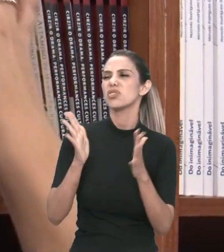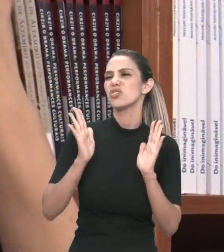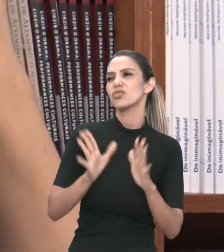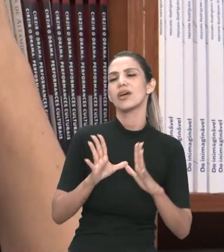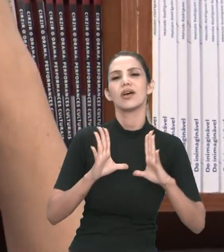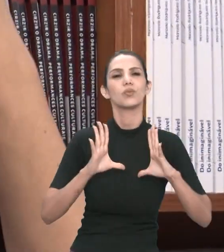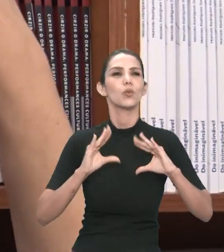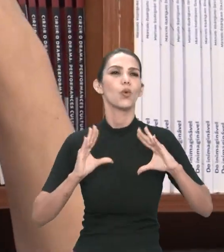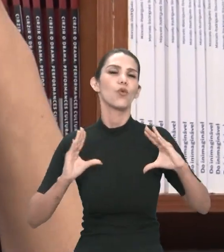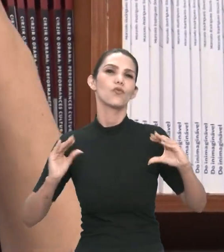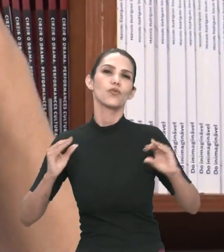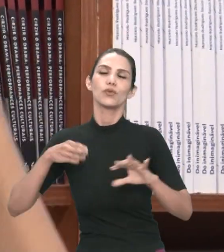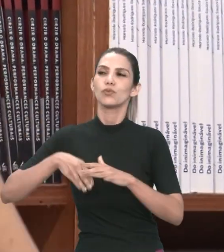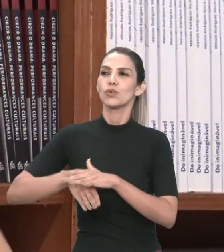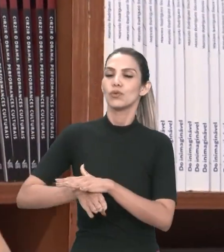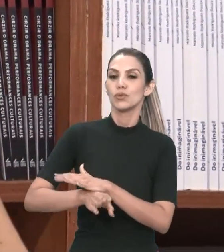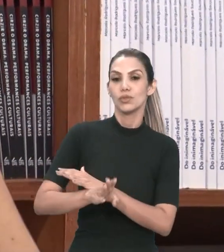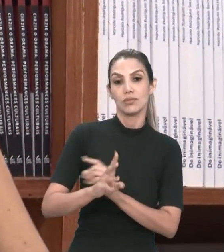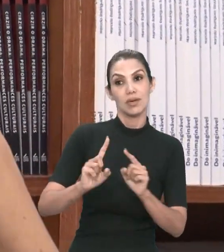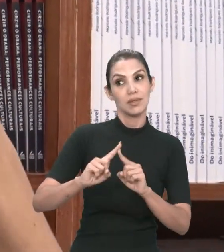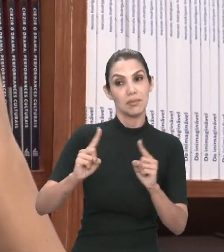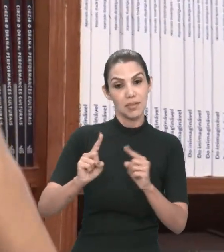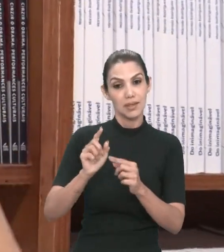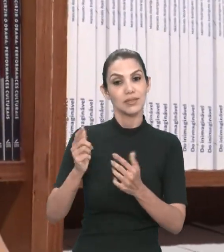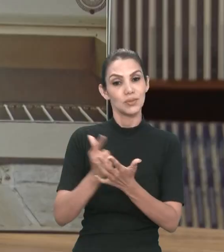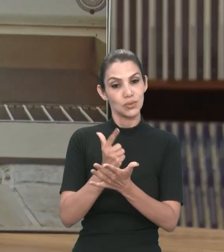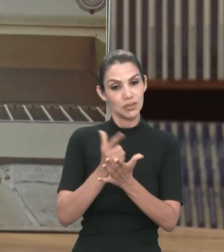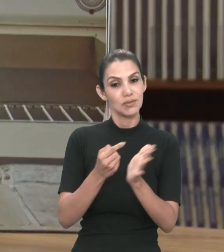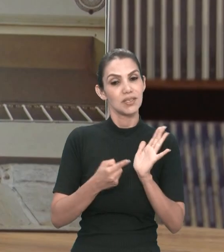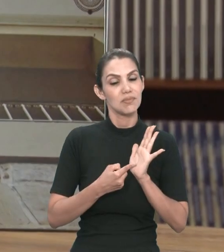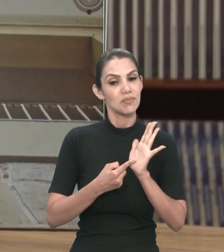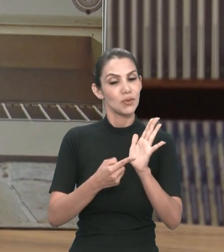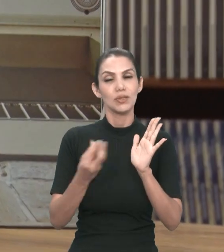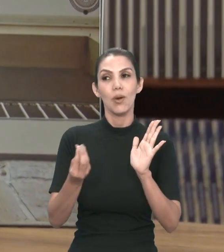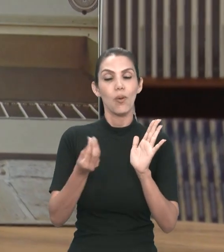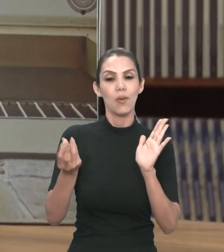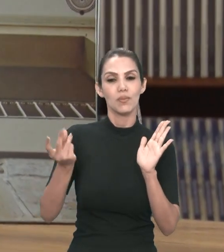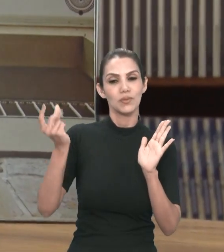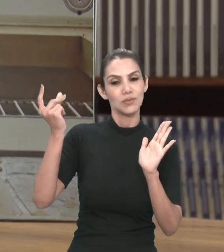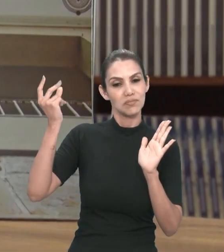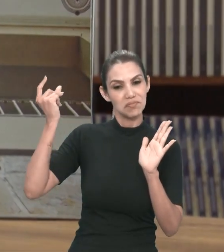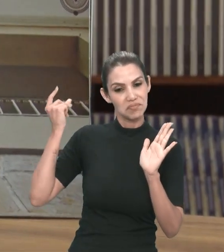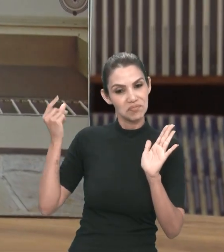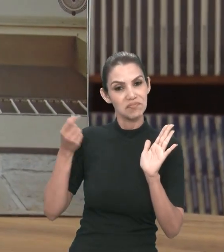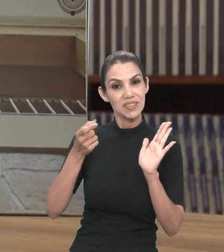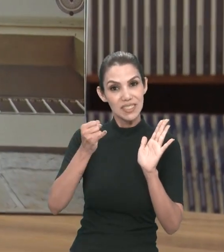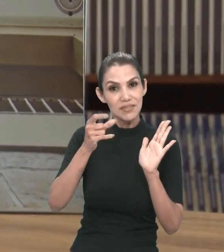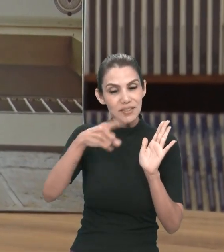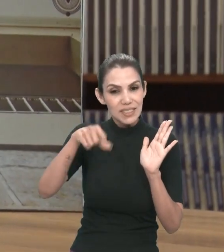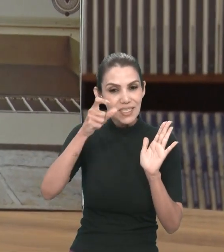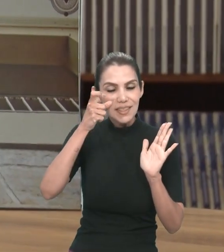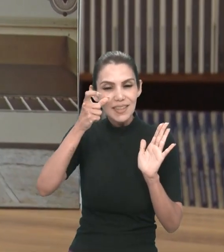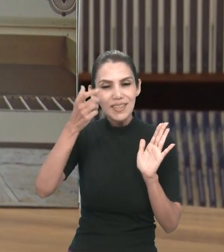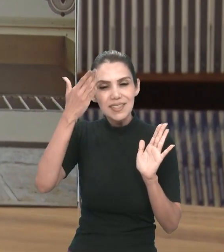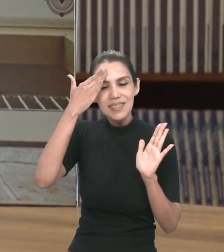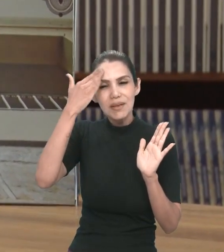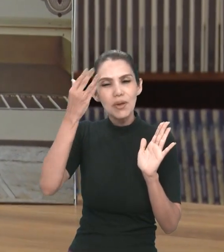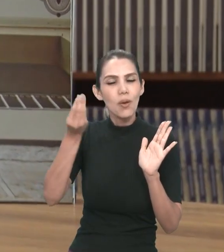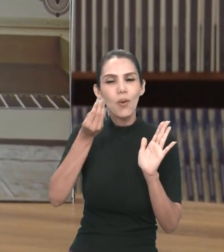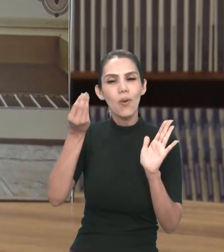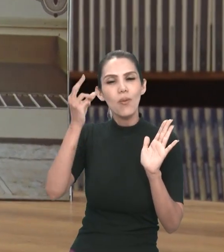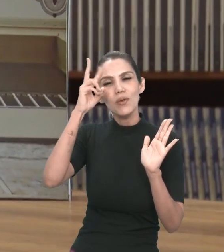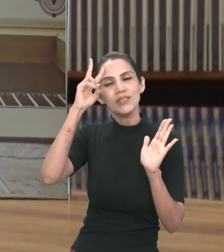das construções modernas. O livro é uma ótima pedida para quem deseja mergulhar na história de uma Goiânia